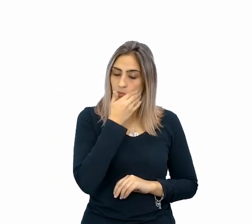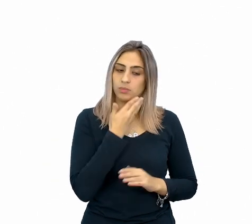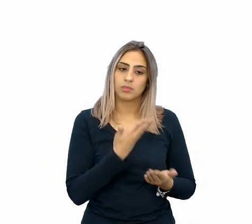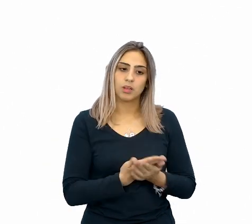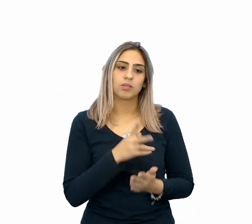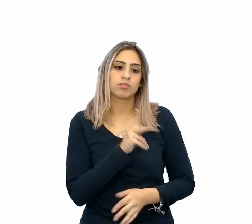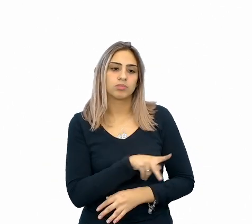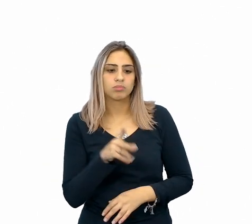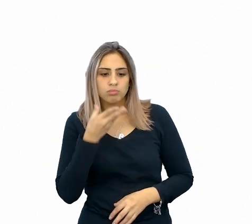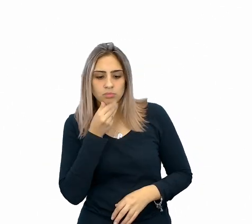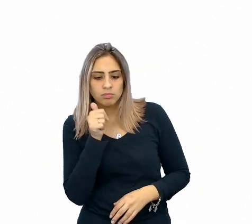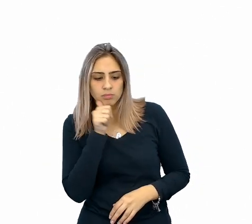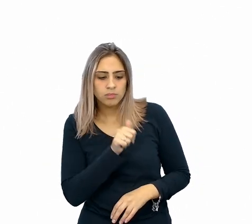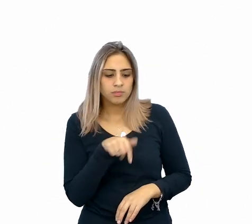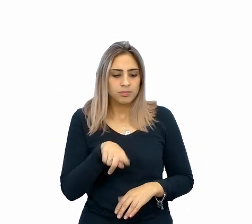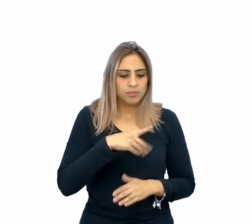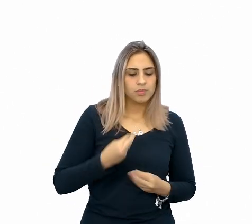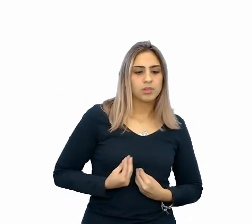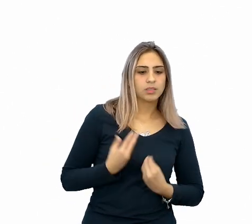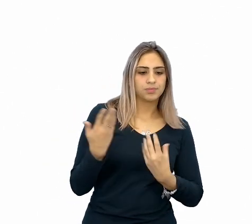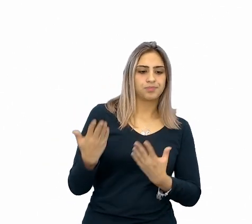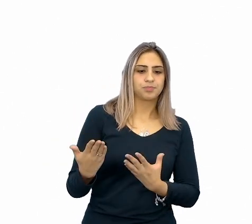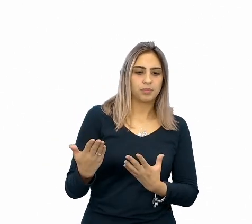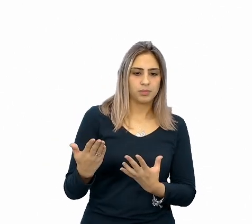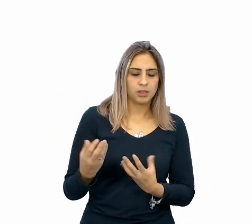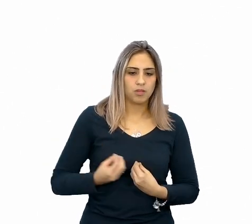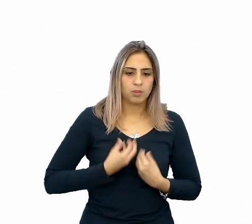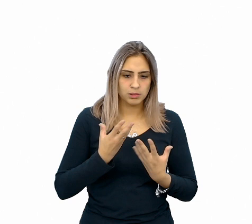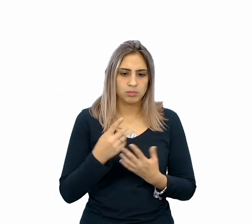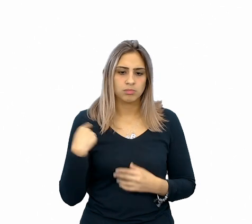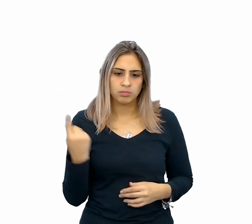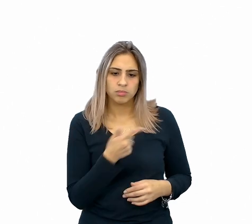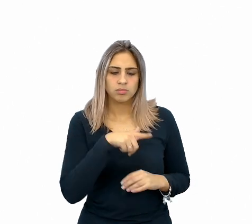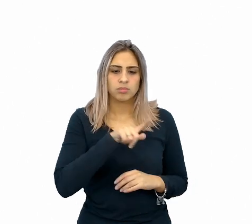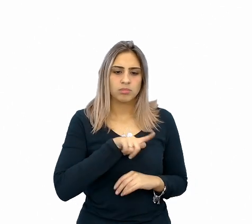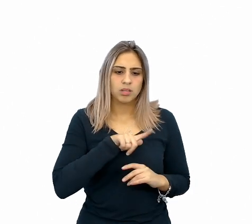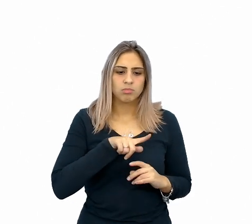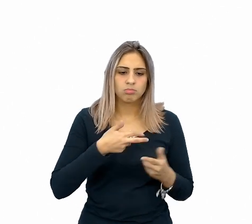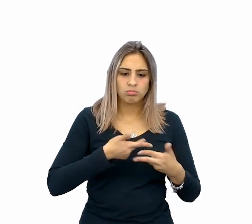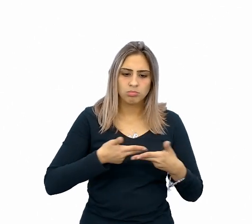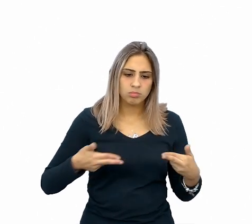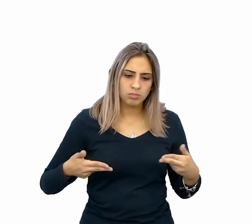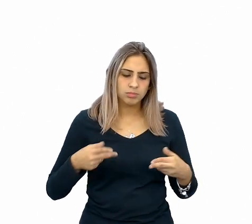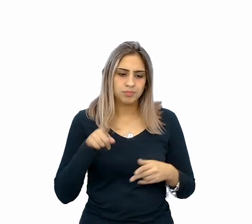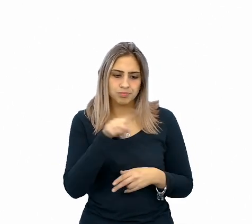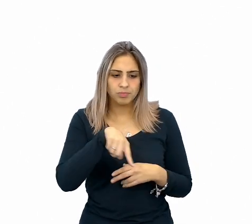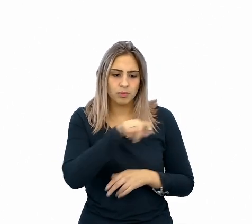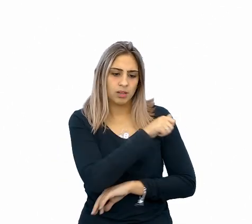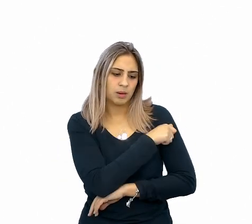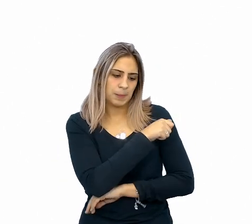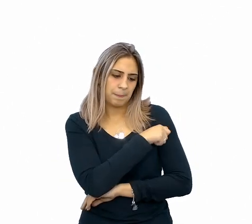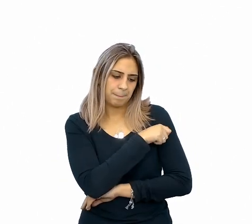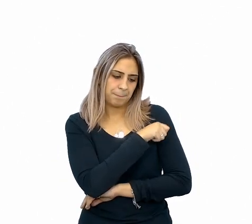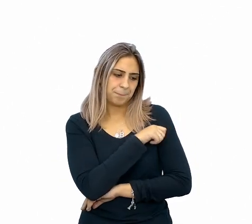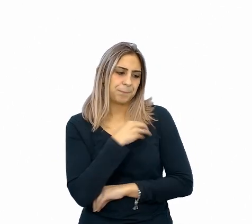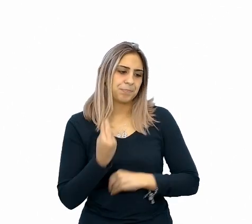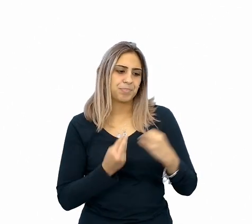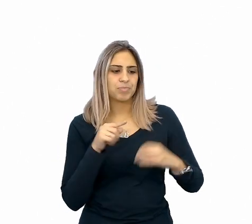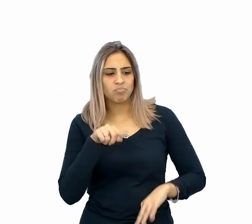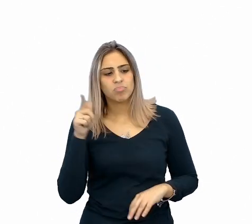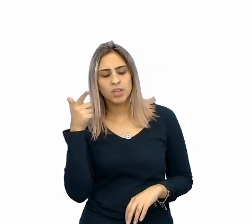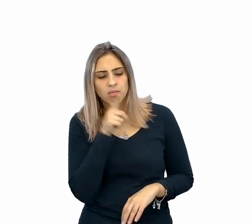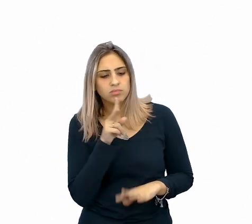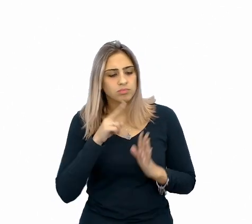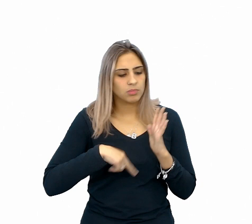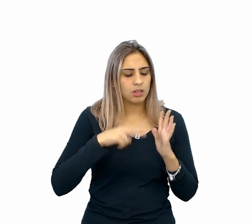professor, professora, que oferecem dados para que nós possamos ter um diagnóstico dos nossos estudantes, sobre como eles estão